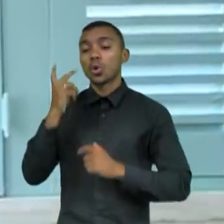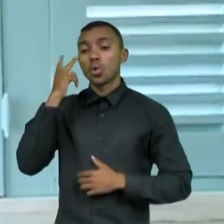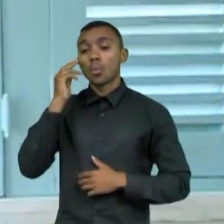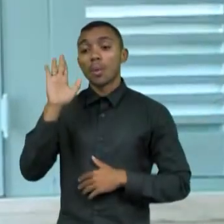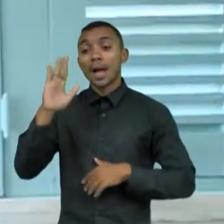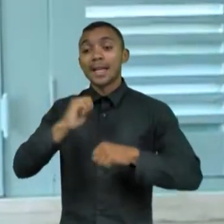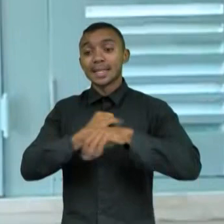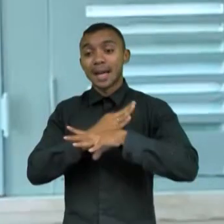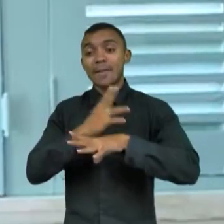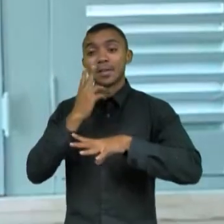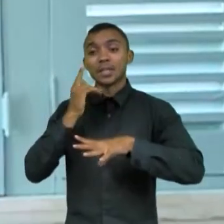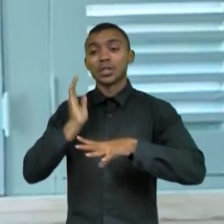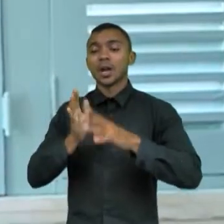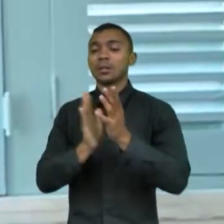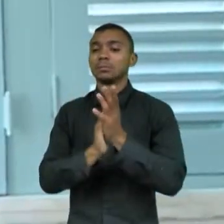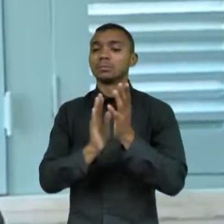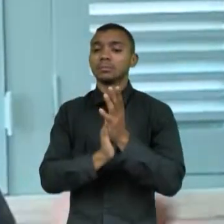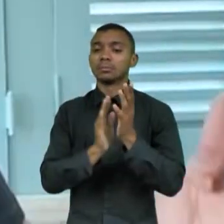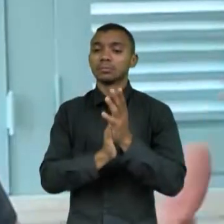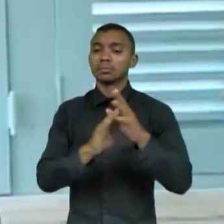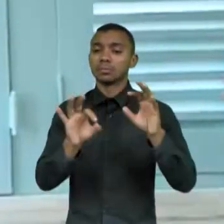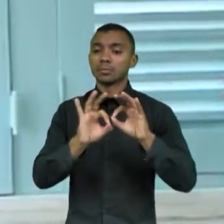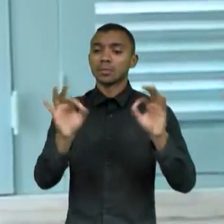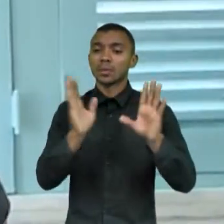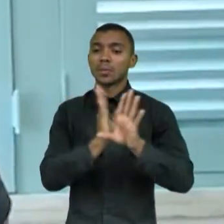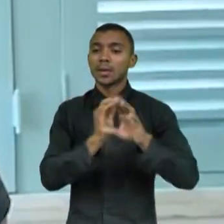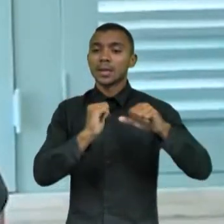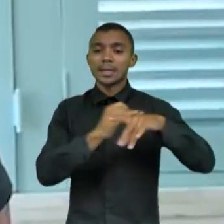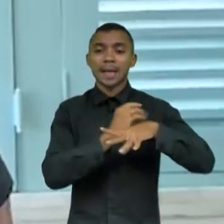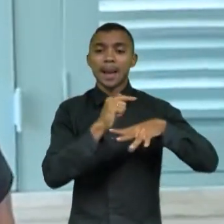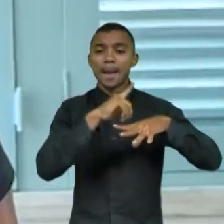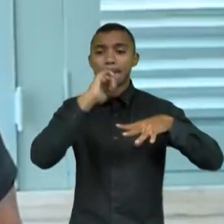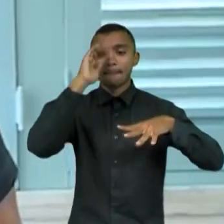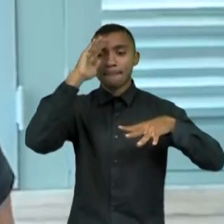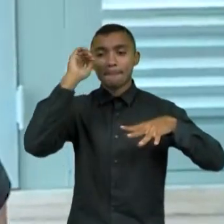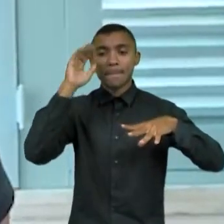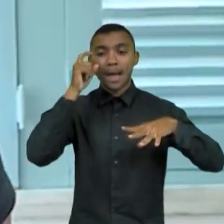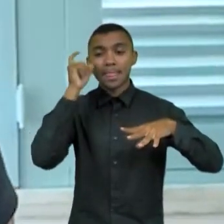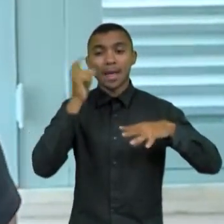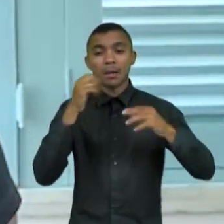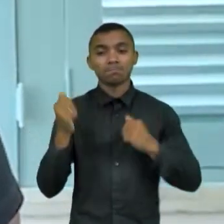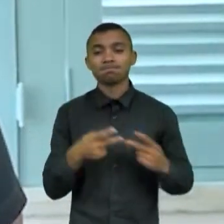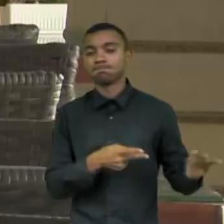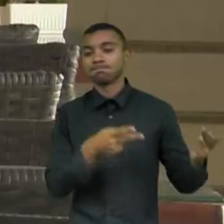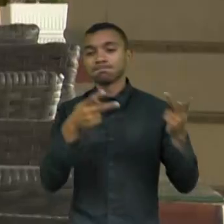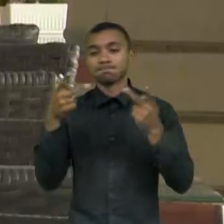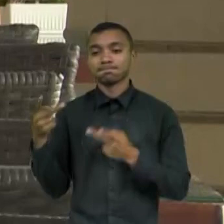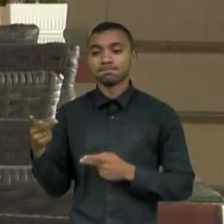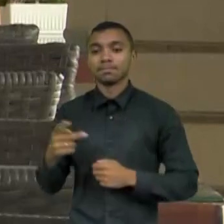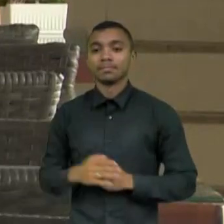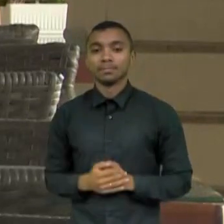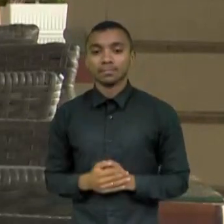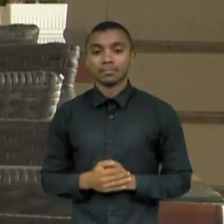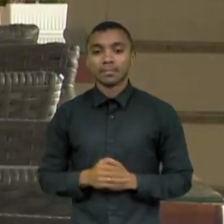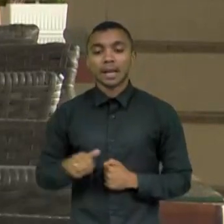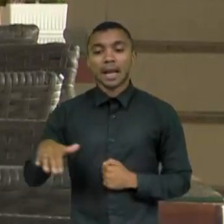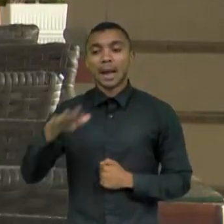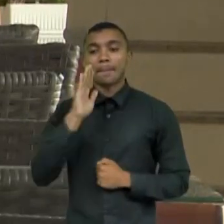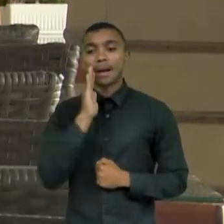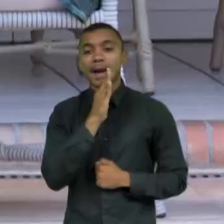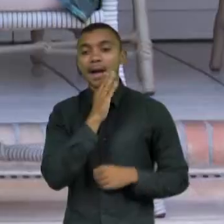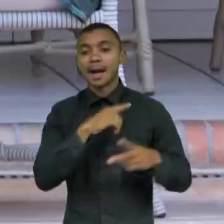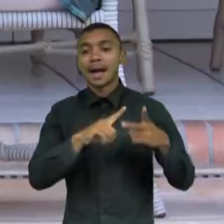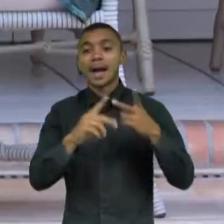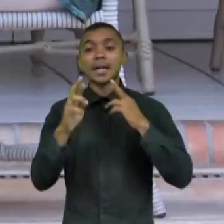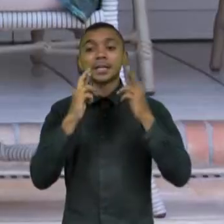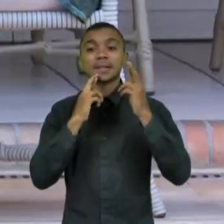estamos comemorando porque está nas principais cidades mais procuradas como destinos turísticos do Brasil. O setor de bares e restaurantes, um